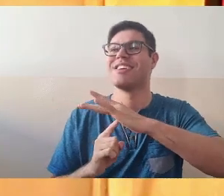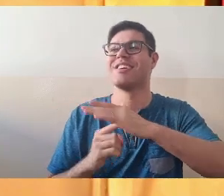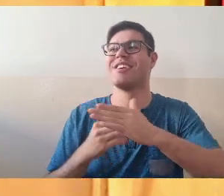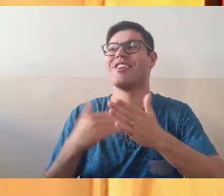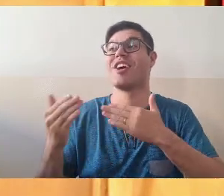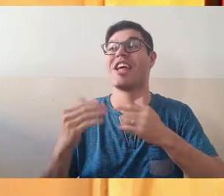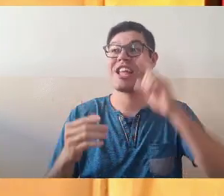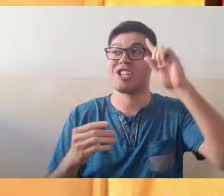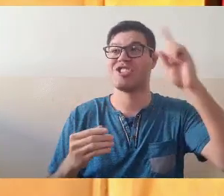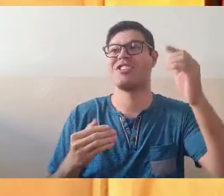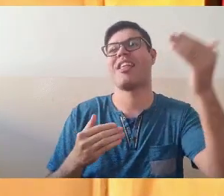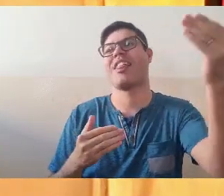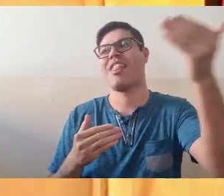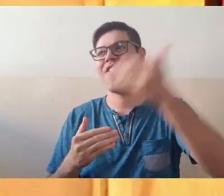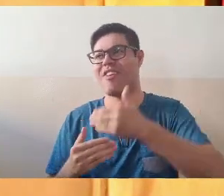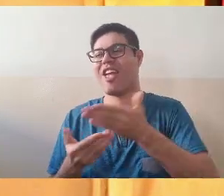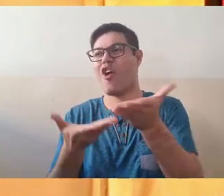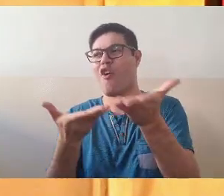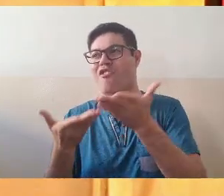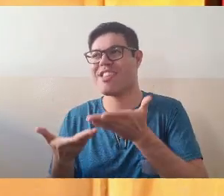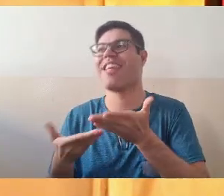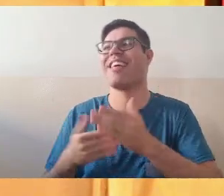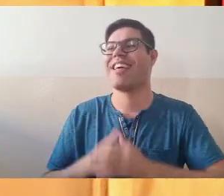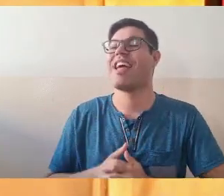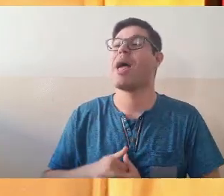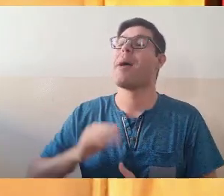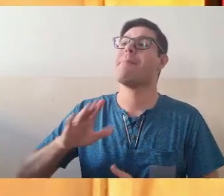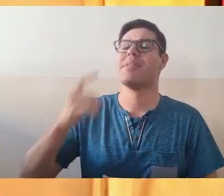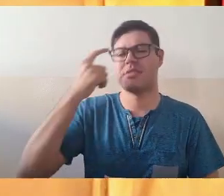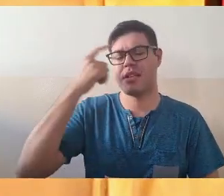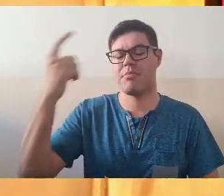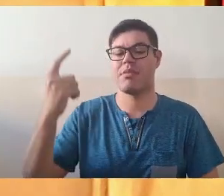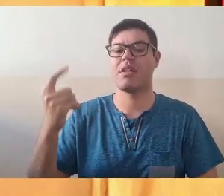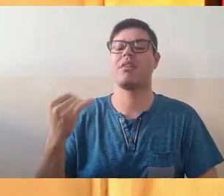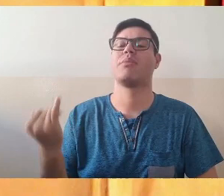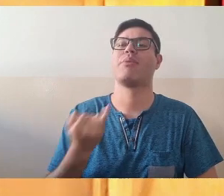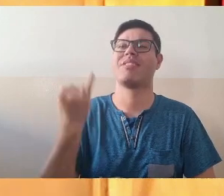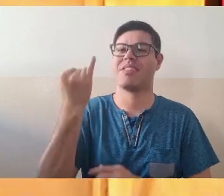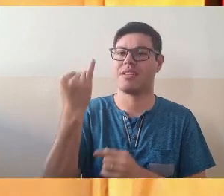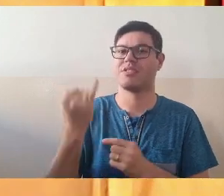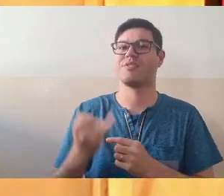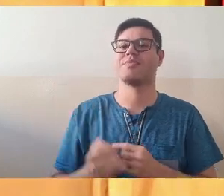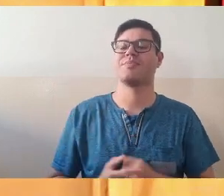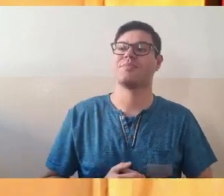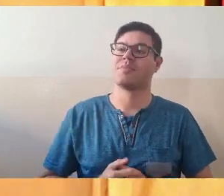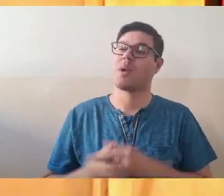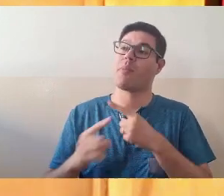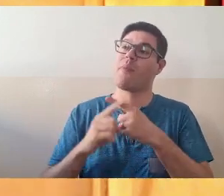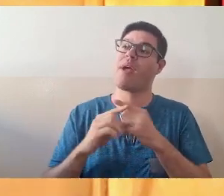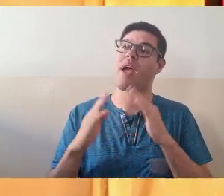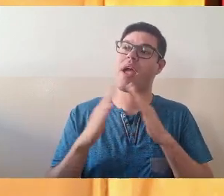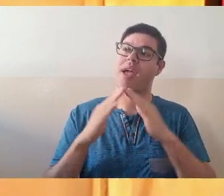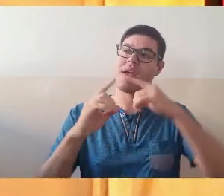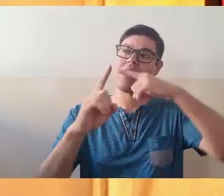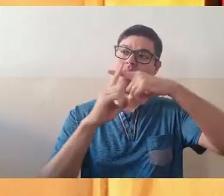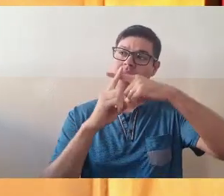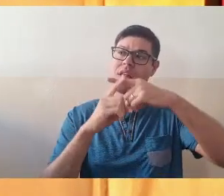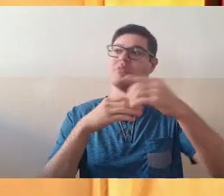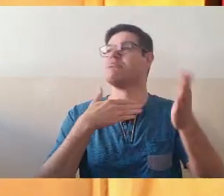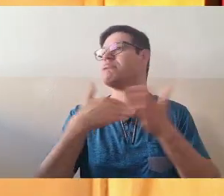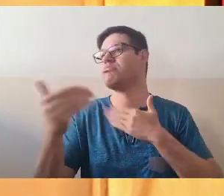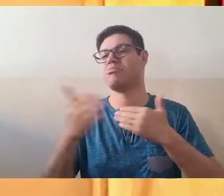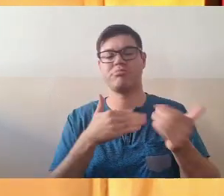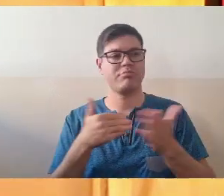Nossa. sabe por que eu estava falando disso? Porque o que você falou é muito importante. A igreja, todas as igrejas, qualquer que